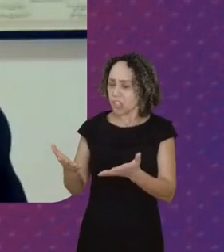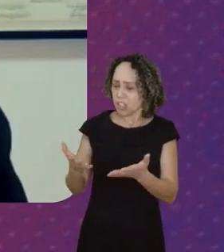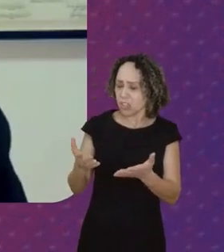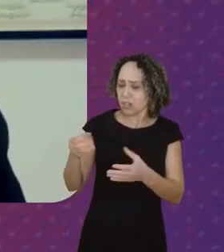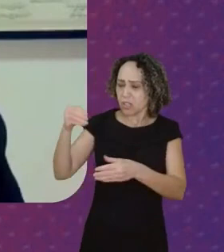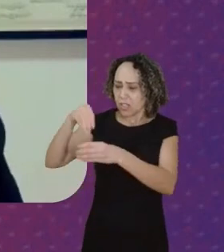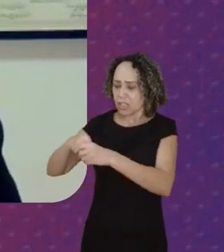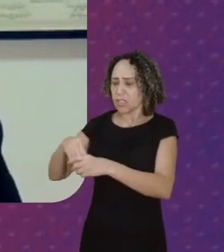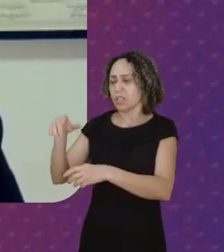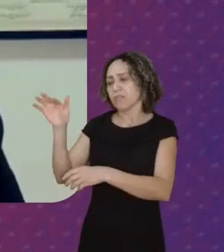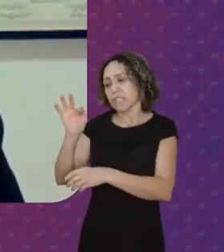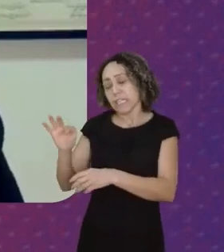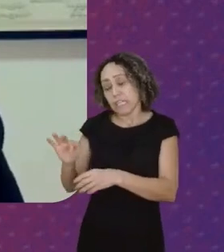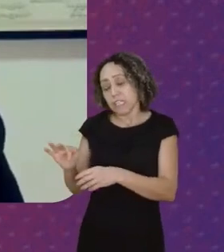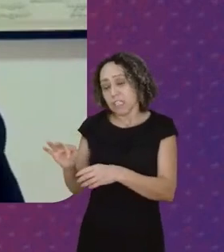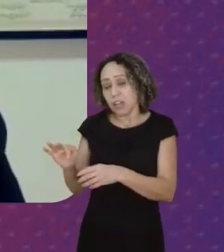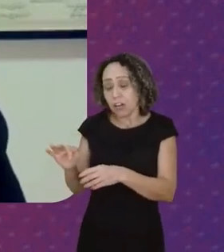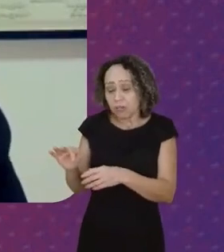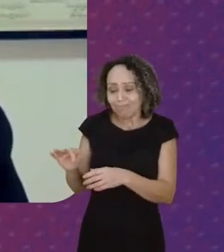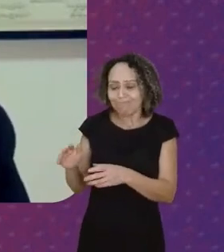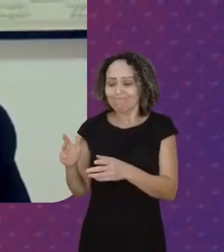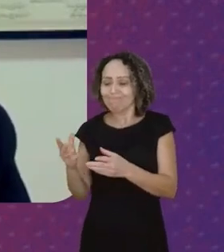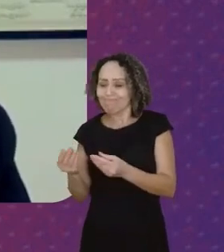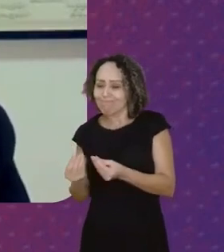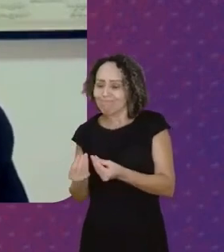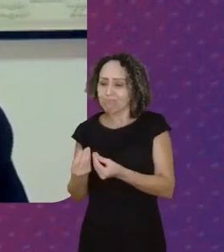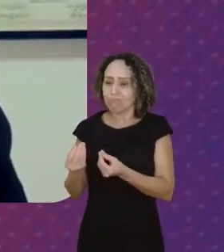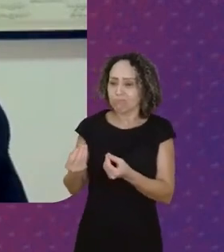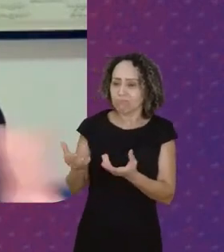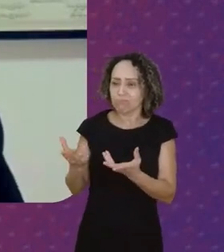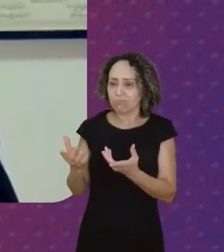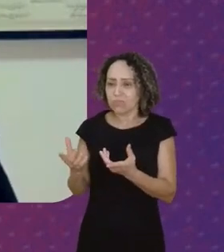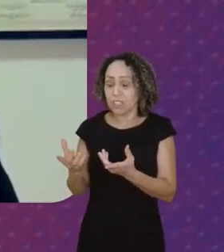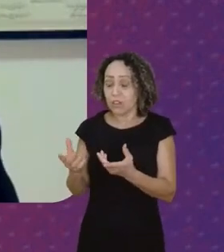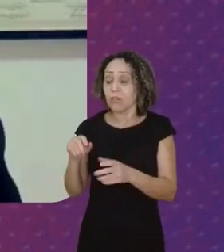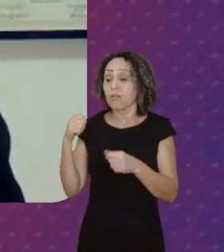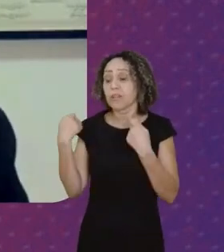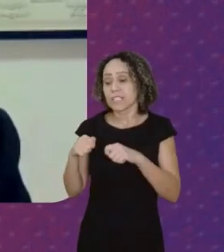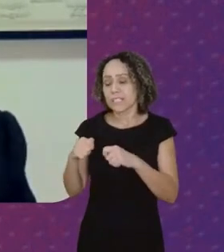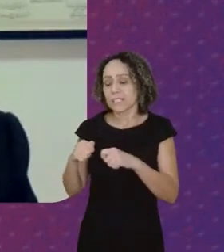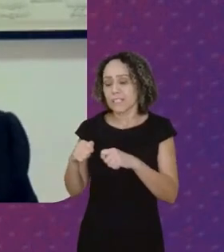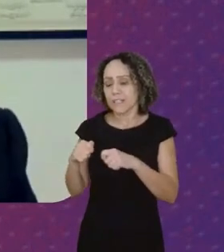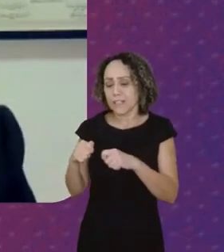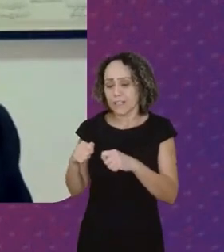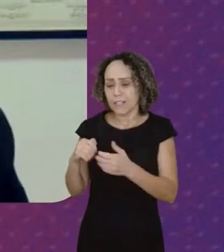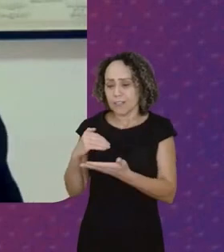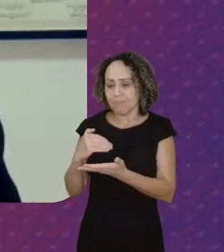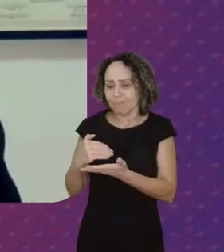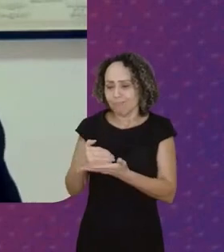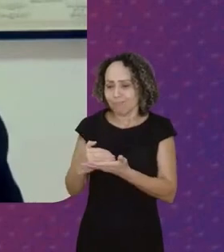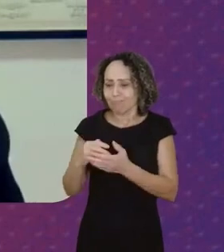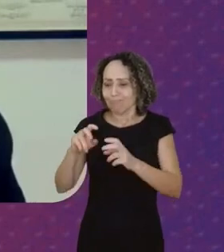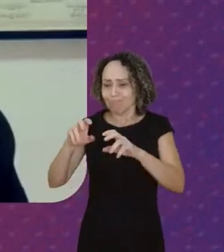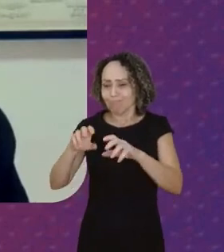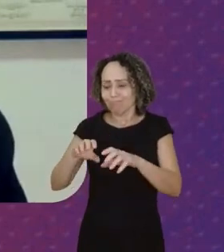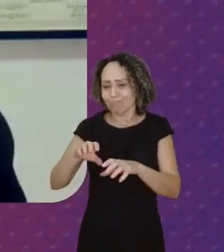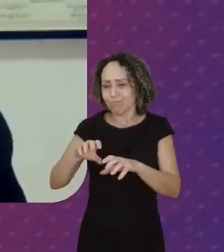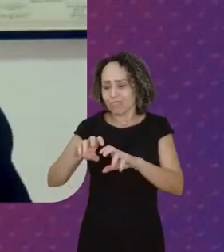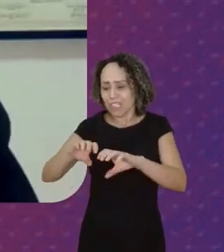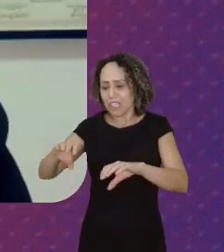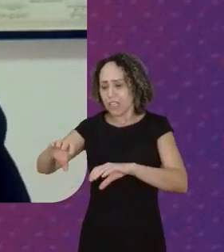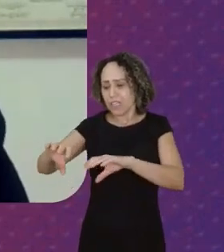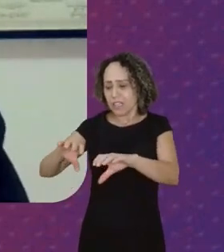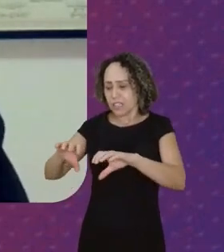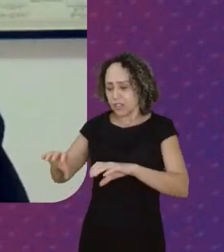de espaço, porque, enfim, vão ter que dividir esse espaço de candidaturas, esse espaço na